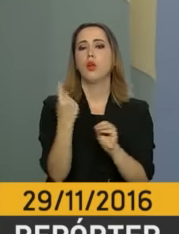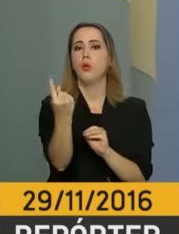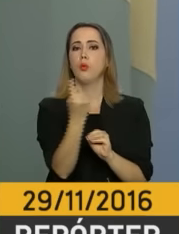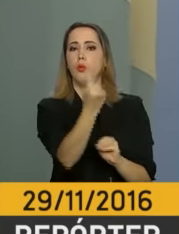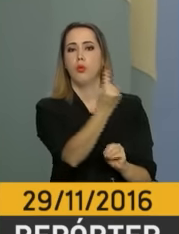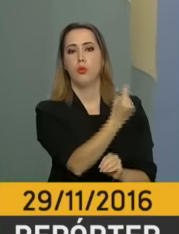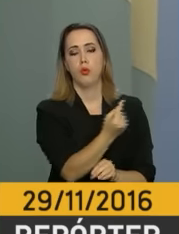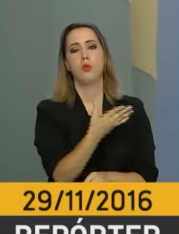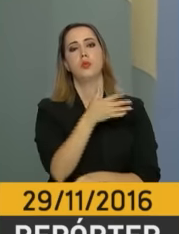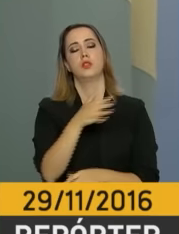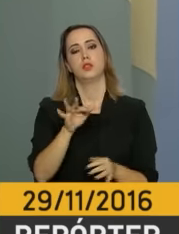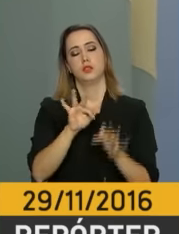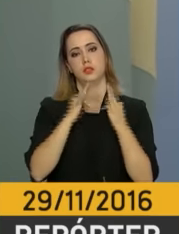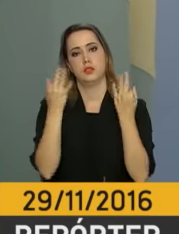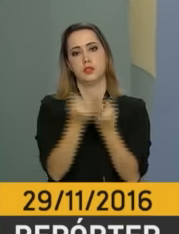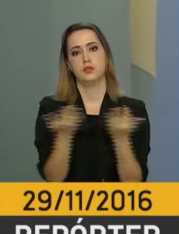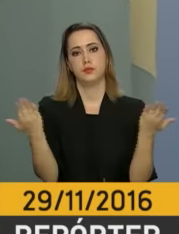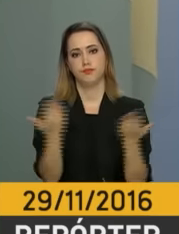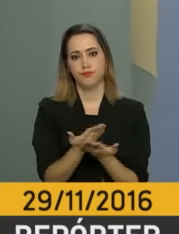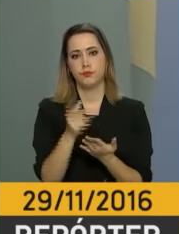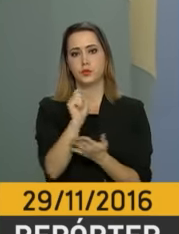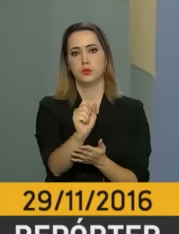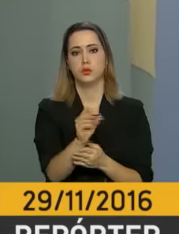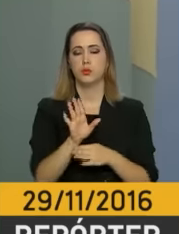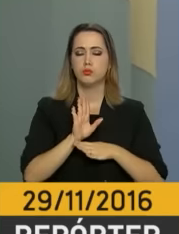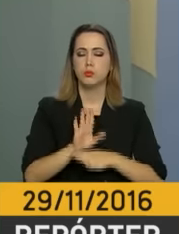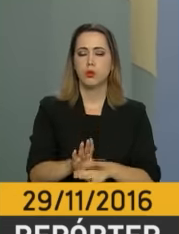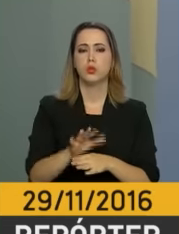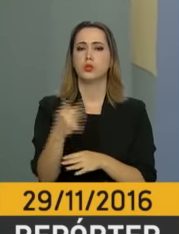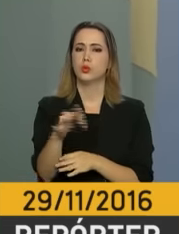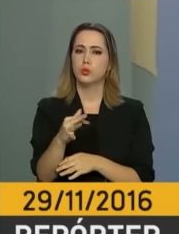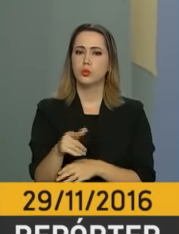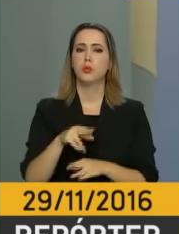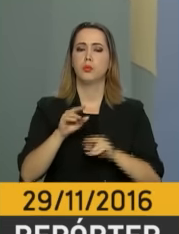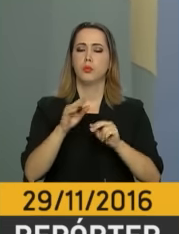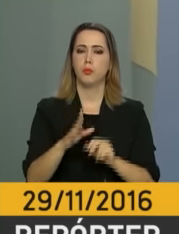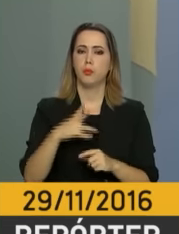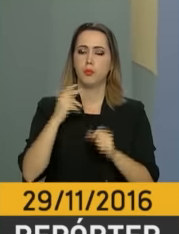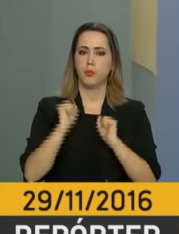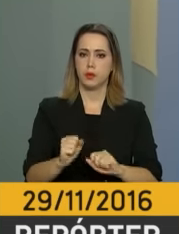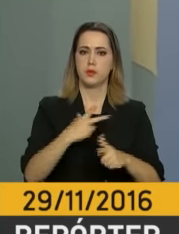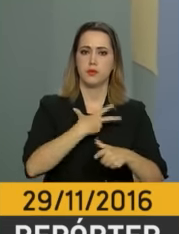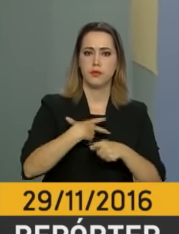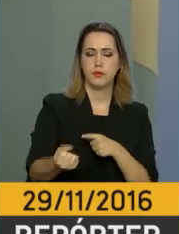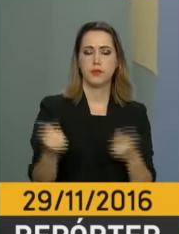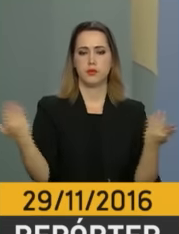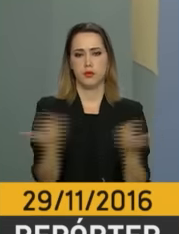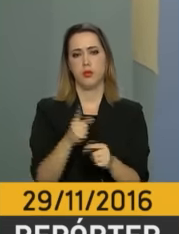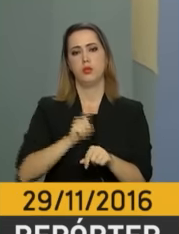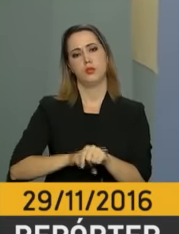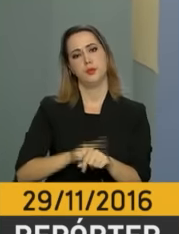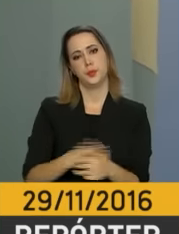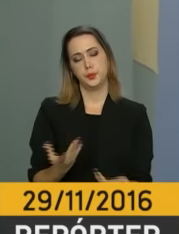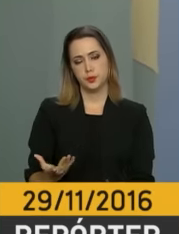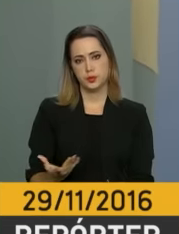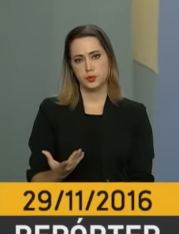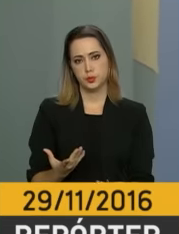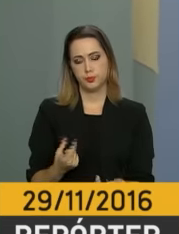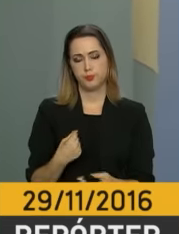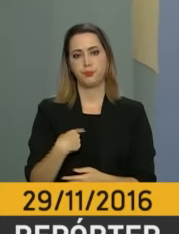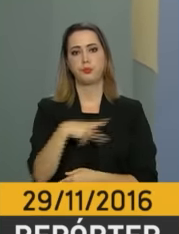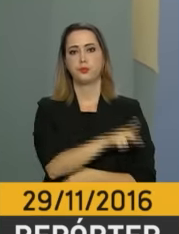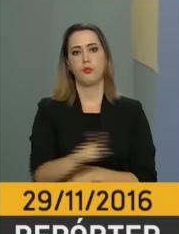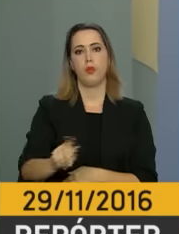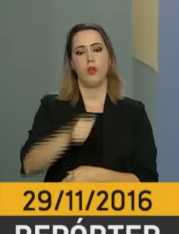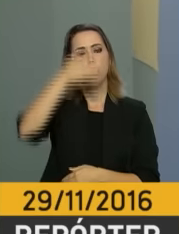dor, que possam encontrar consolo e superação nesses momentos difíceis. O presidente Michel